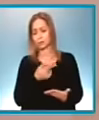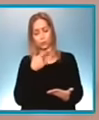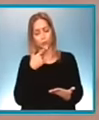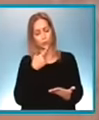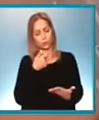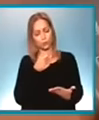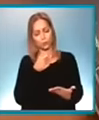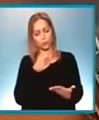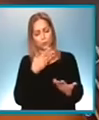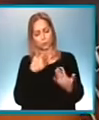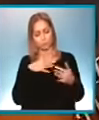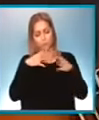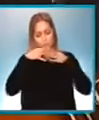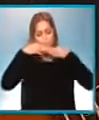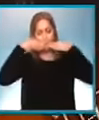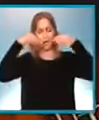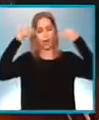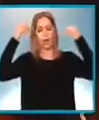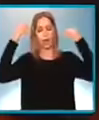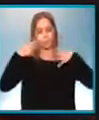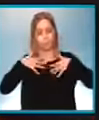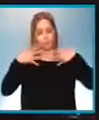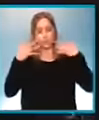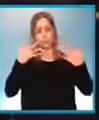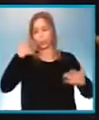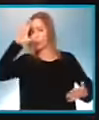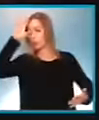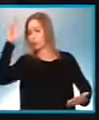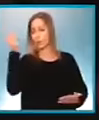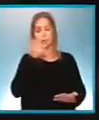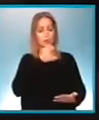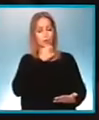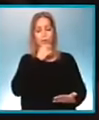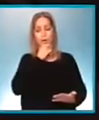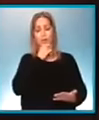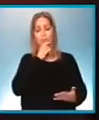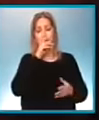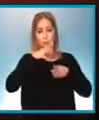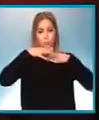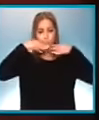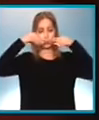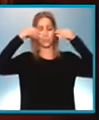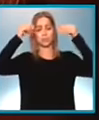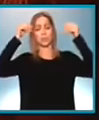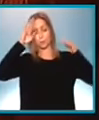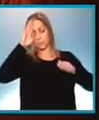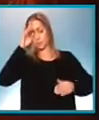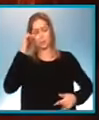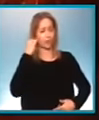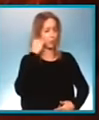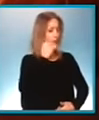Ponho alma a cantar e as almas sabem